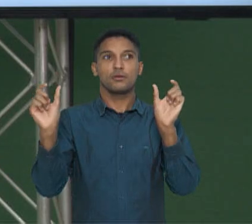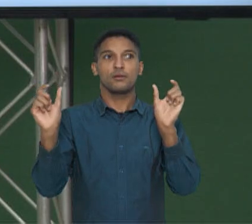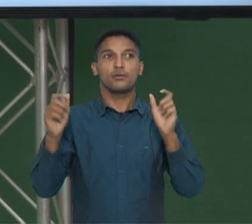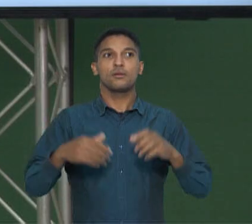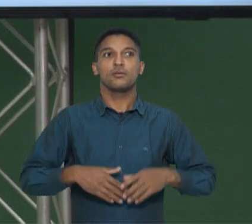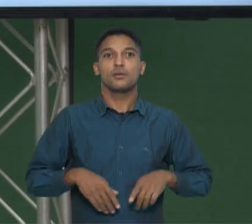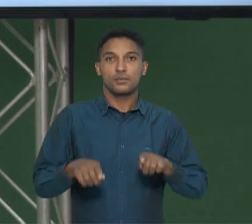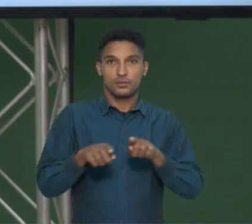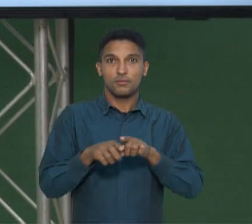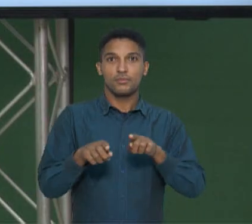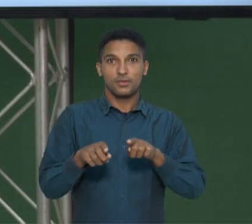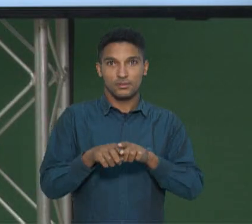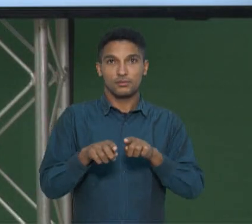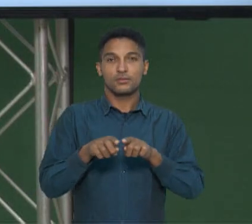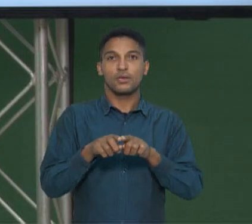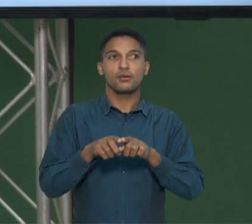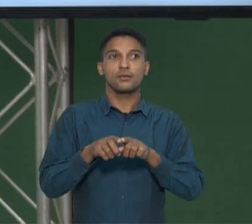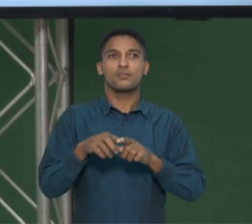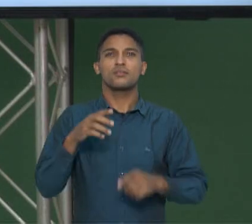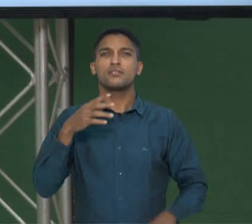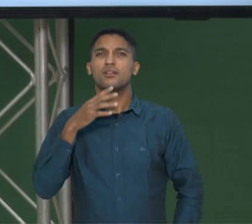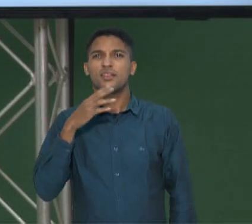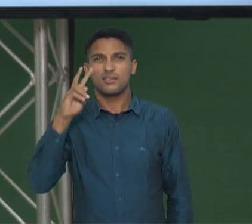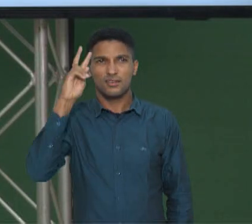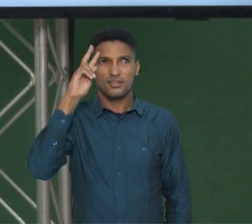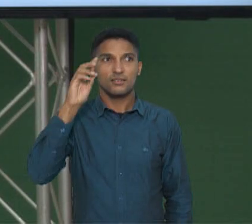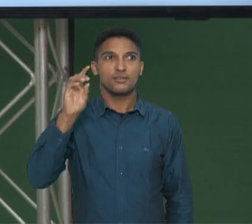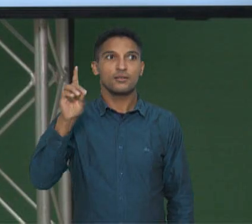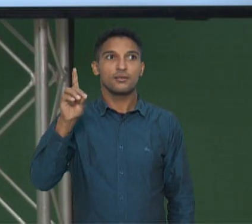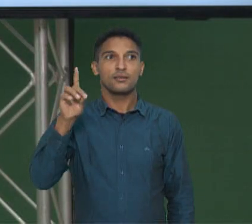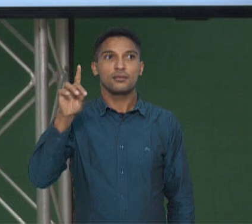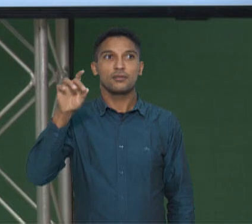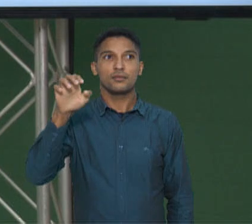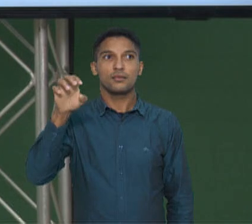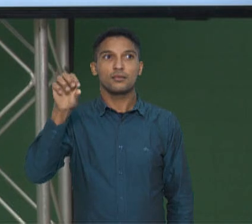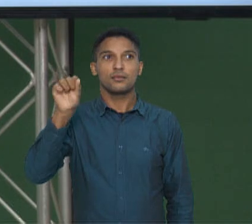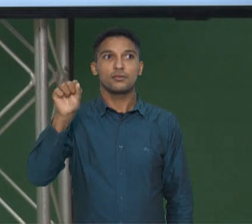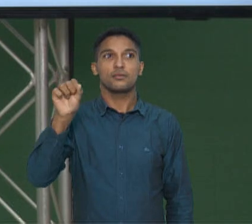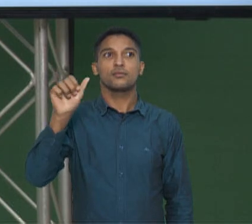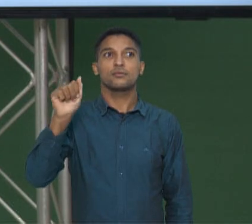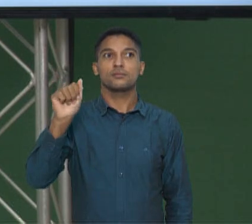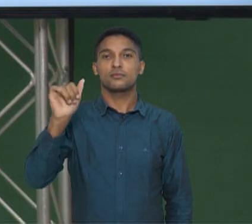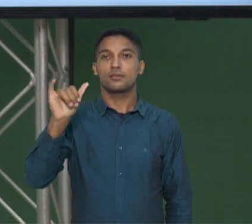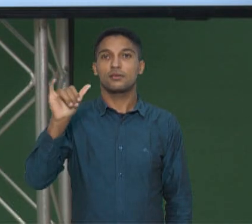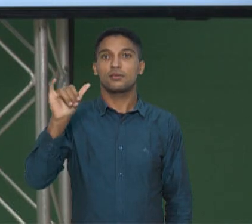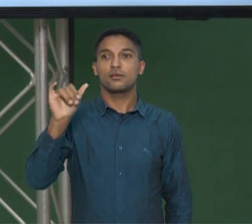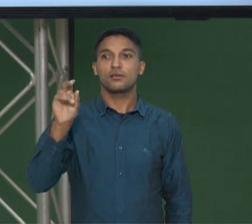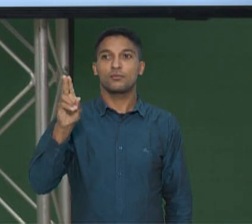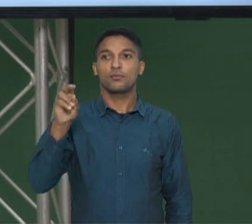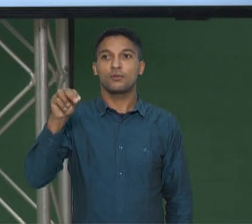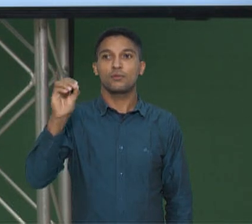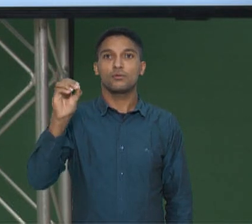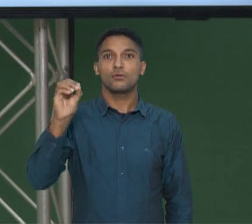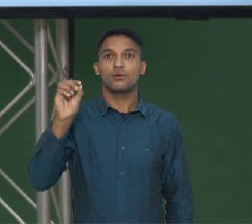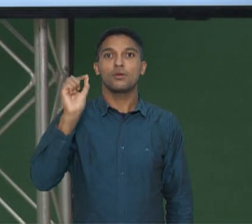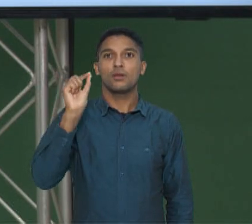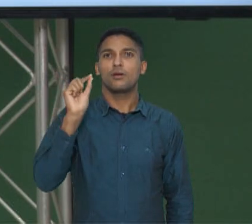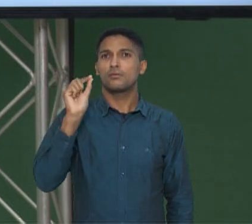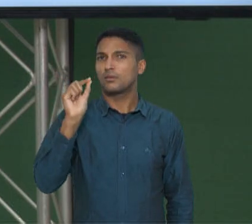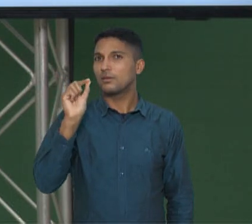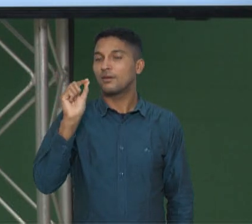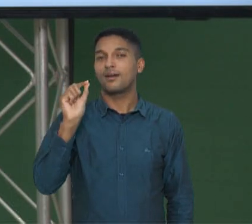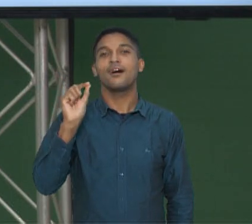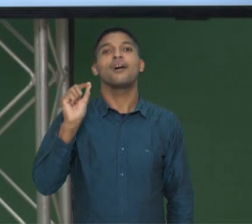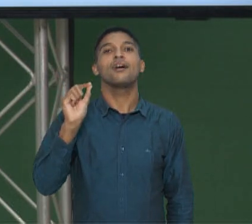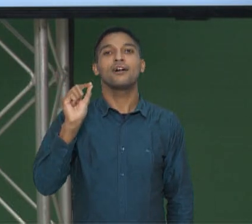com desayuno, recordam-se que significa desayuno, né? Seria um de jejum, a primeira refeição